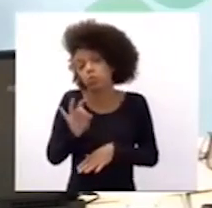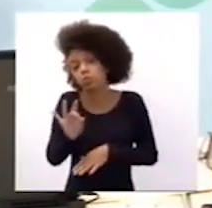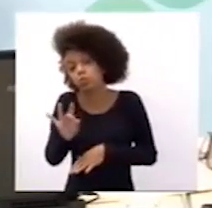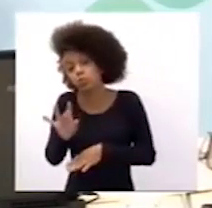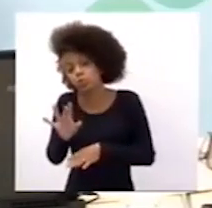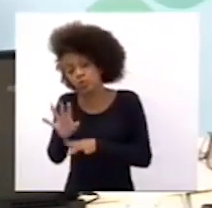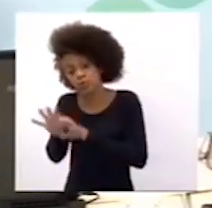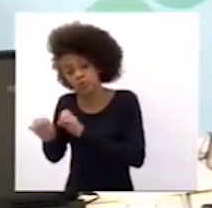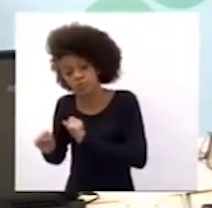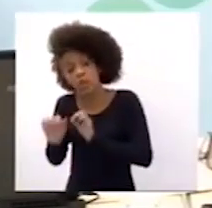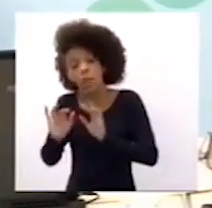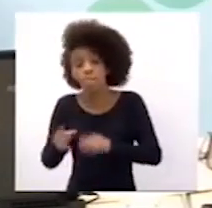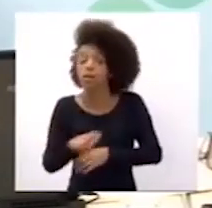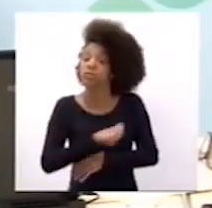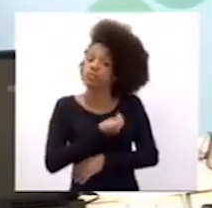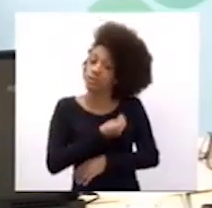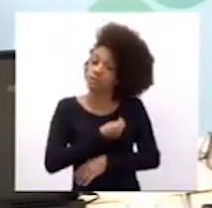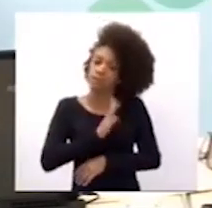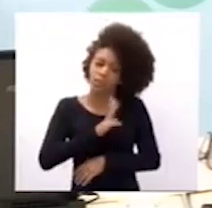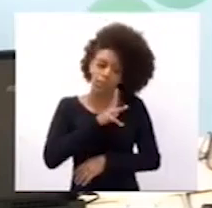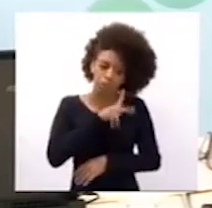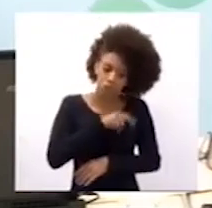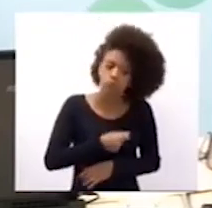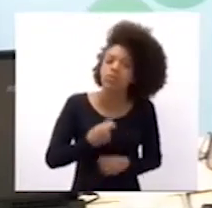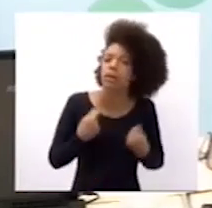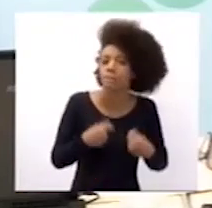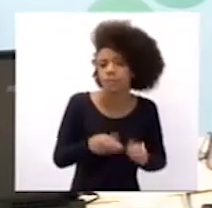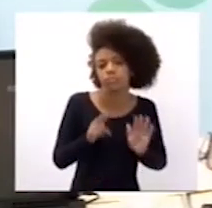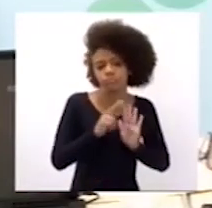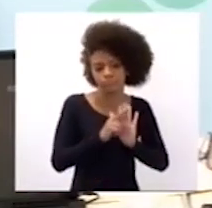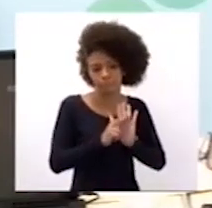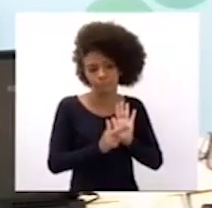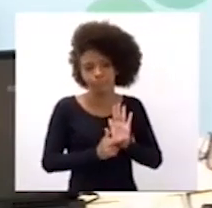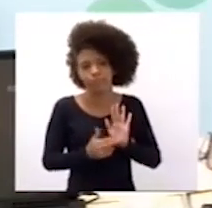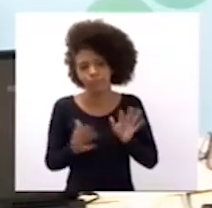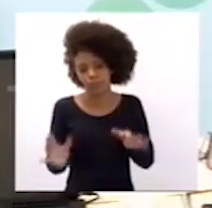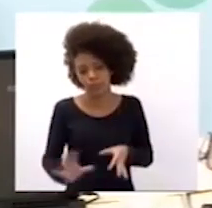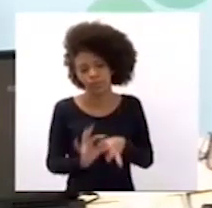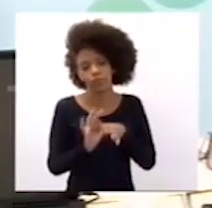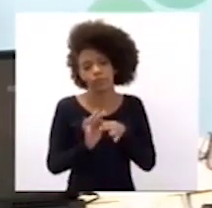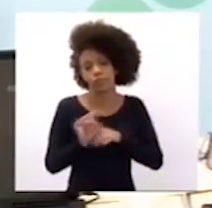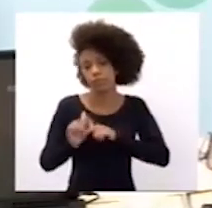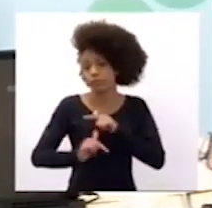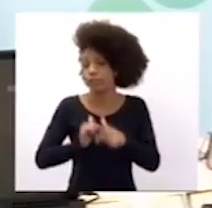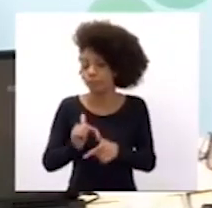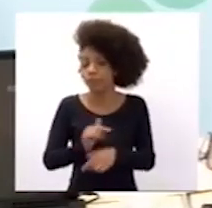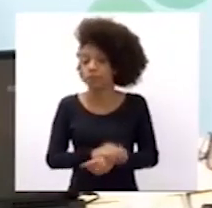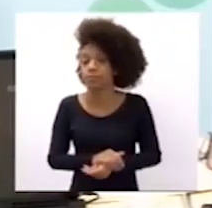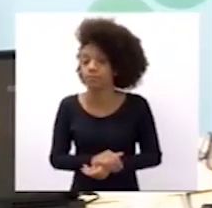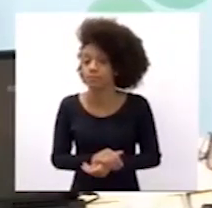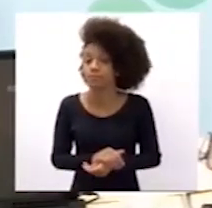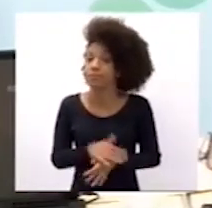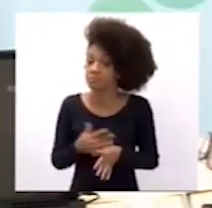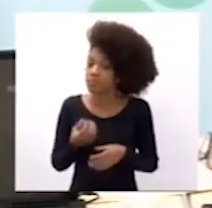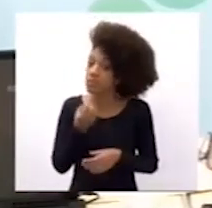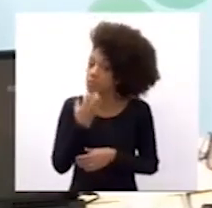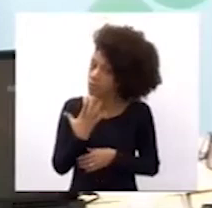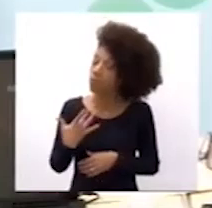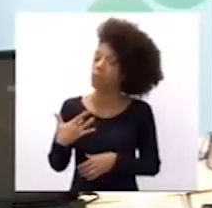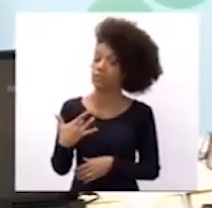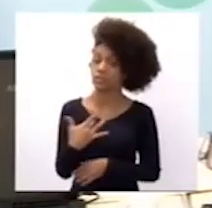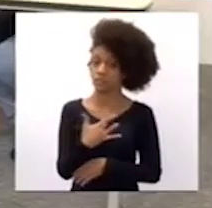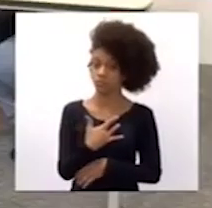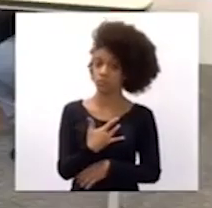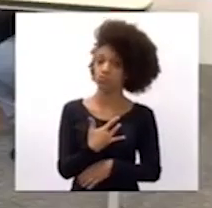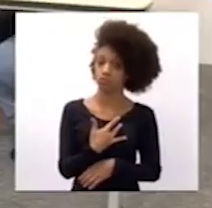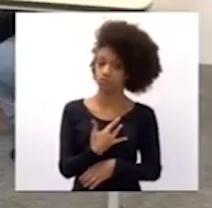mas ao longo da vida ele vai precisar disso, né, principalmente nas relações de trabalho. Então, isso daí é muito bom para a saúde